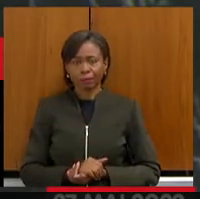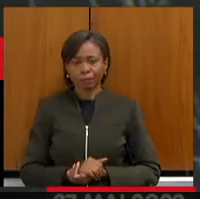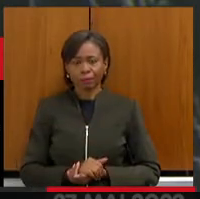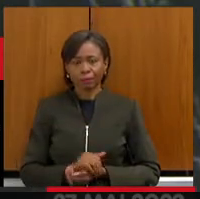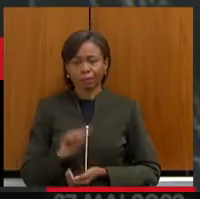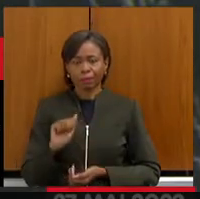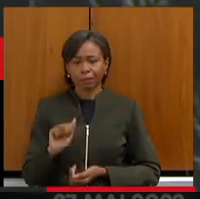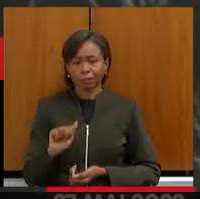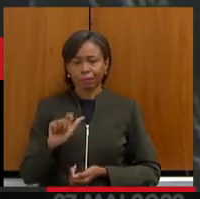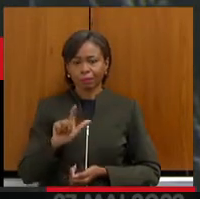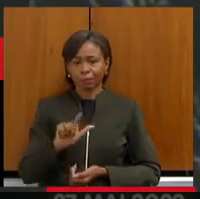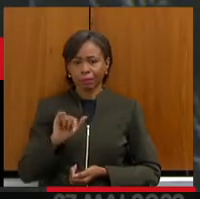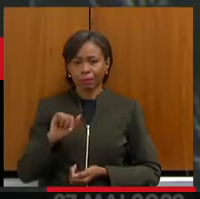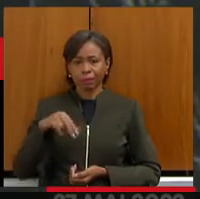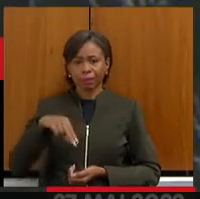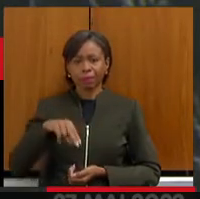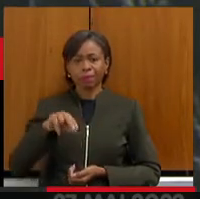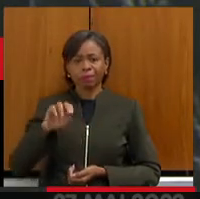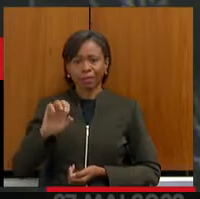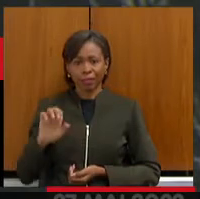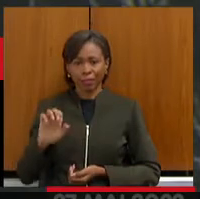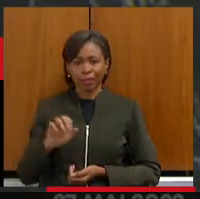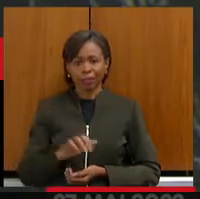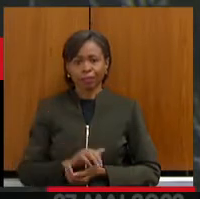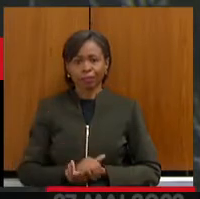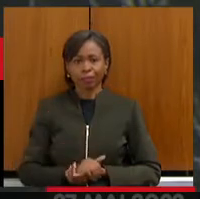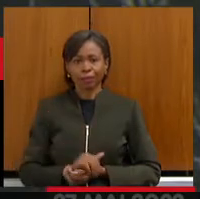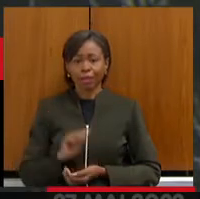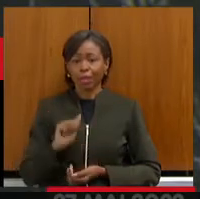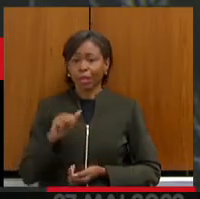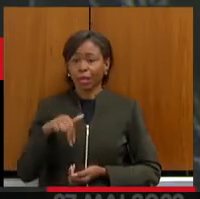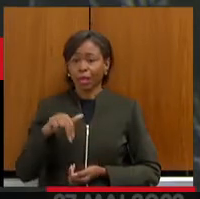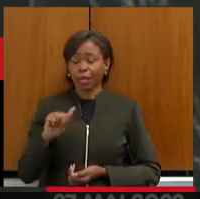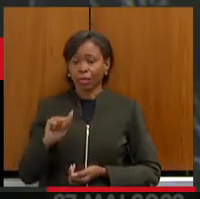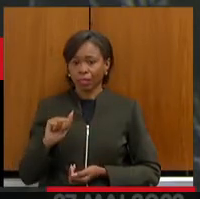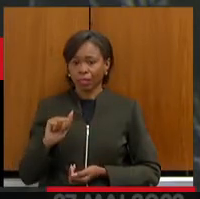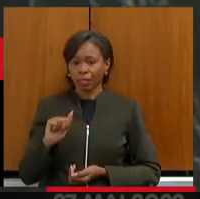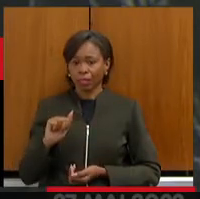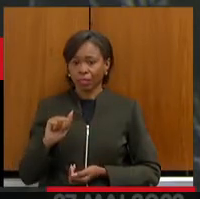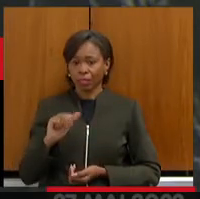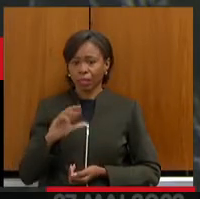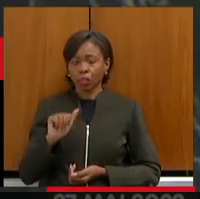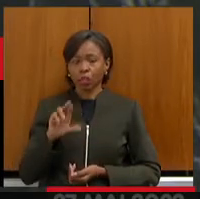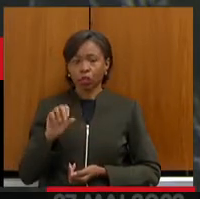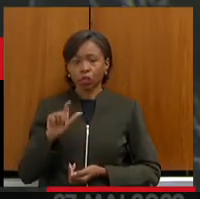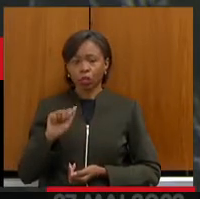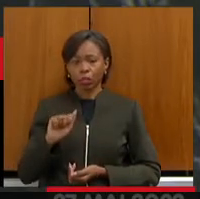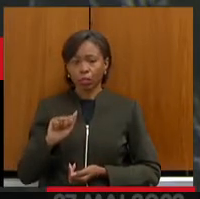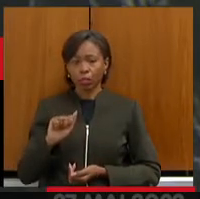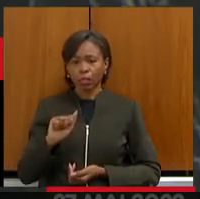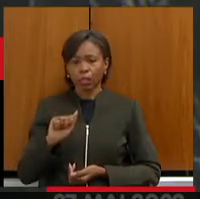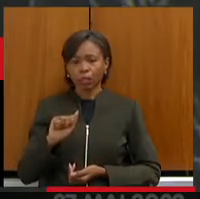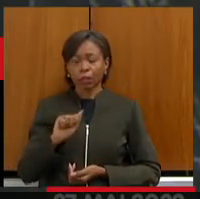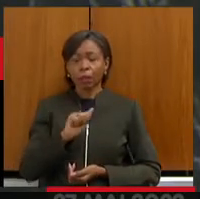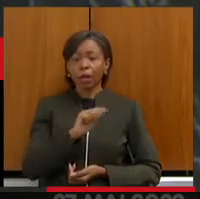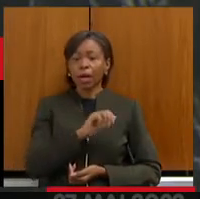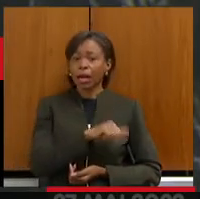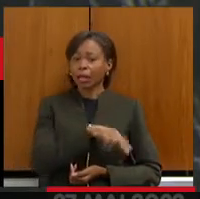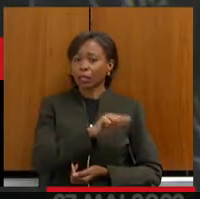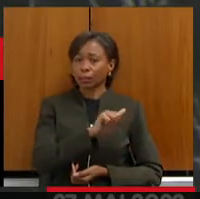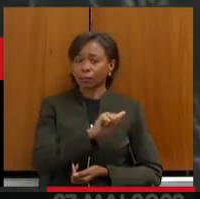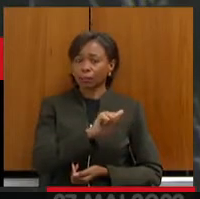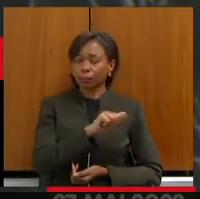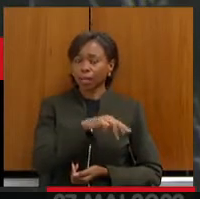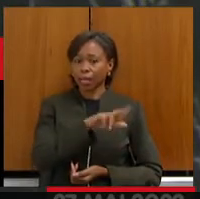Oi Aline Rizzi Ana Carolina Vasconcelos Ana Maria Ana Paula Lemes Ana